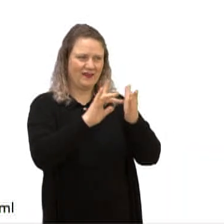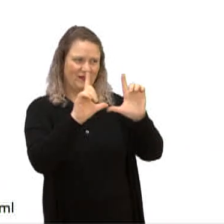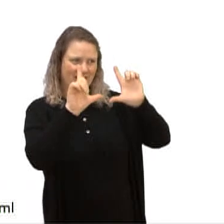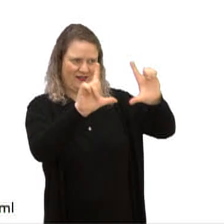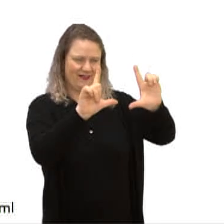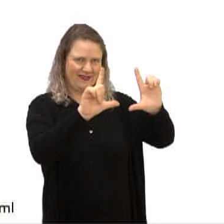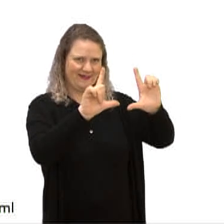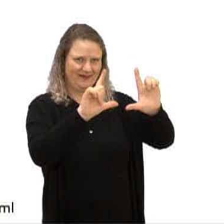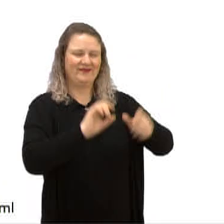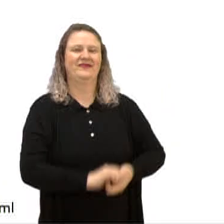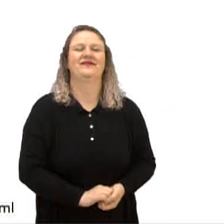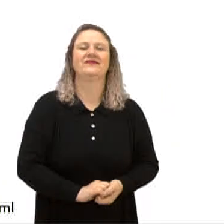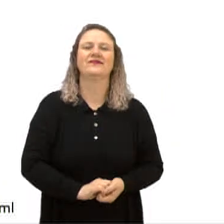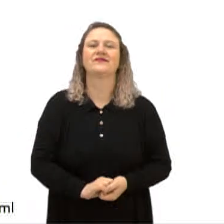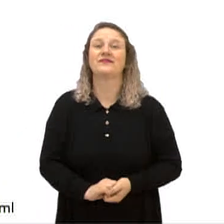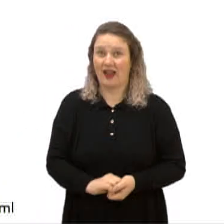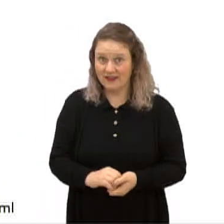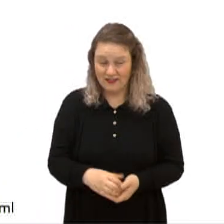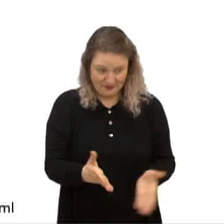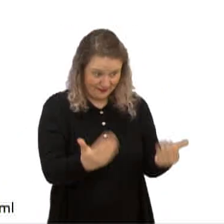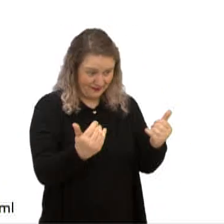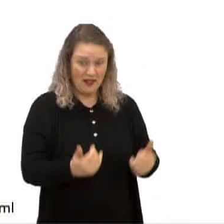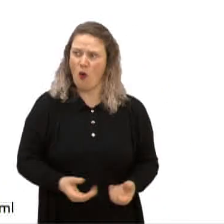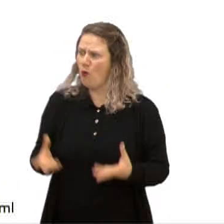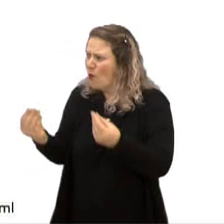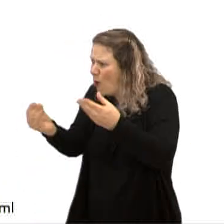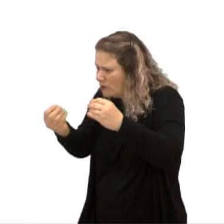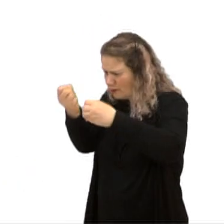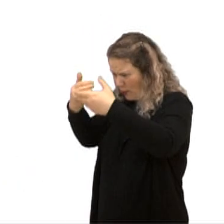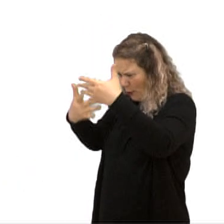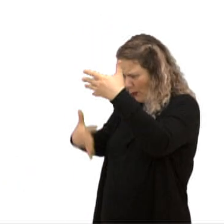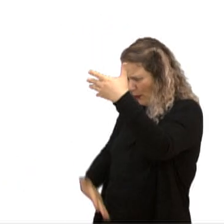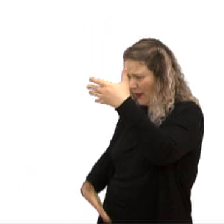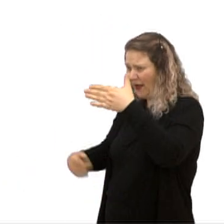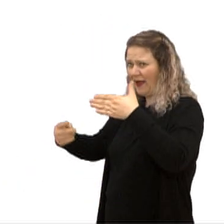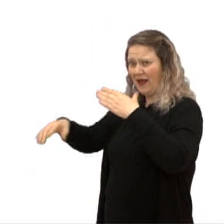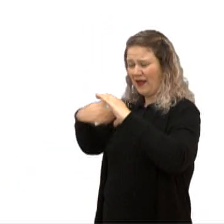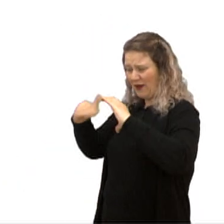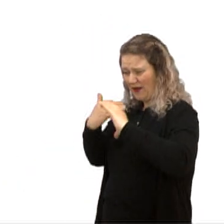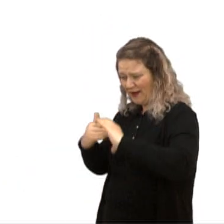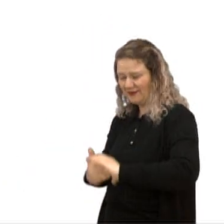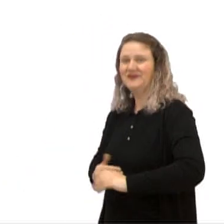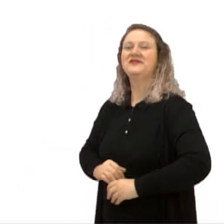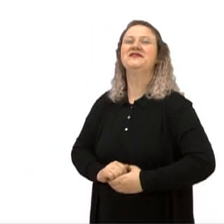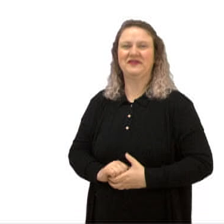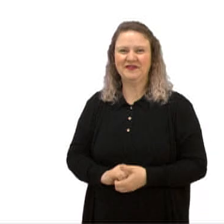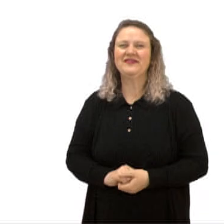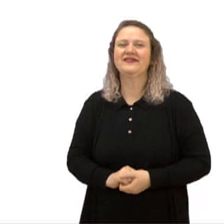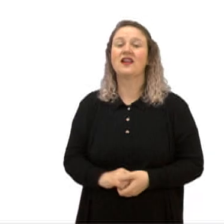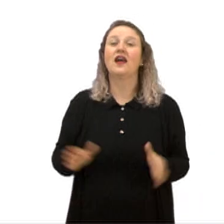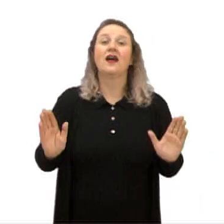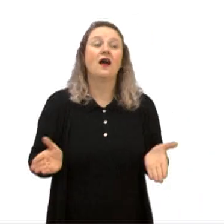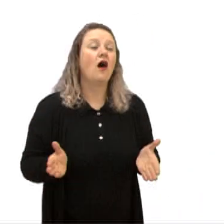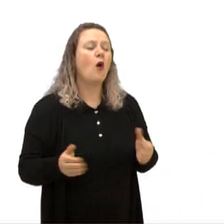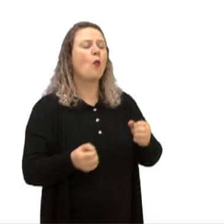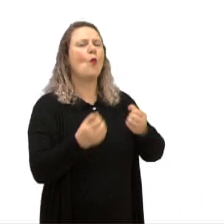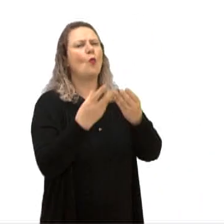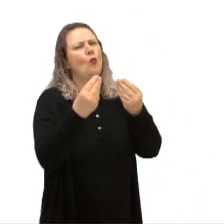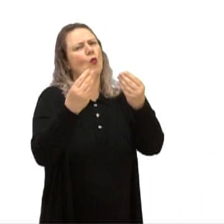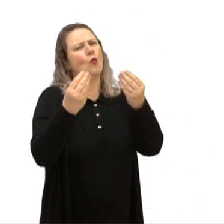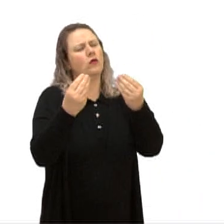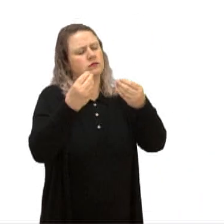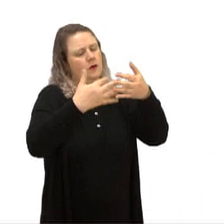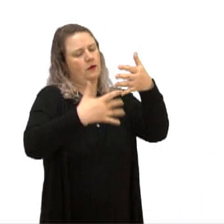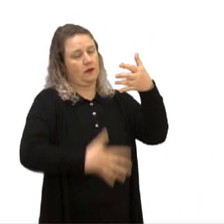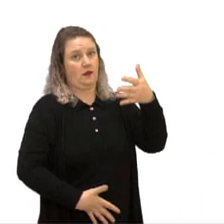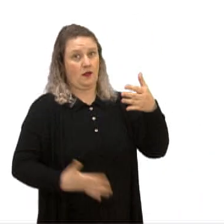Vamos adiante, Fran? Vamos lá. Muita coisa no chat? Bastante gente mandando Adorei. recado para você aqui. Já vamos ler mais um pouquinho. Então, já que está cheio de recado, eu vou dar um